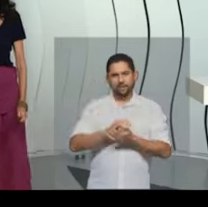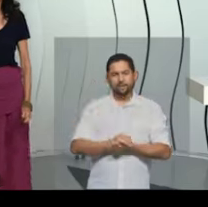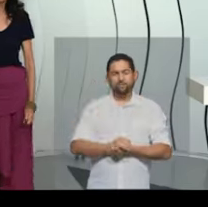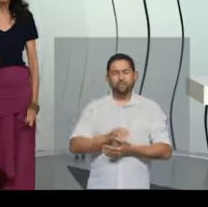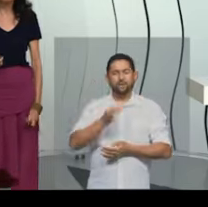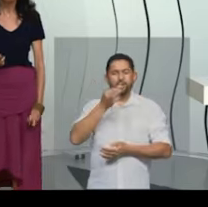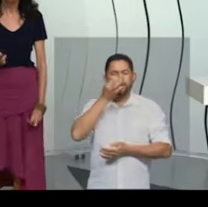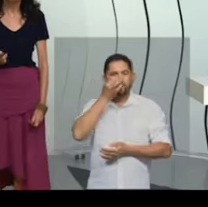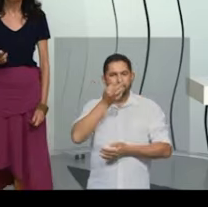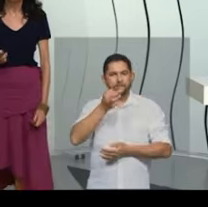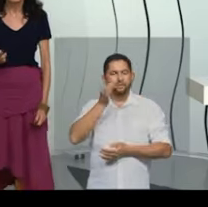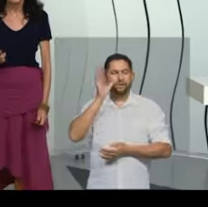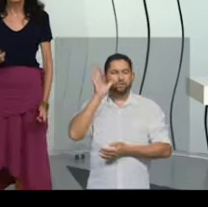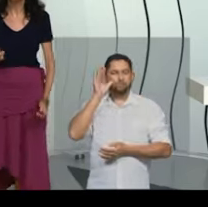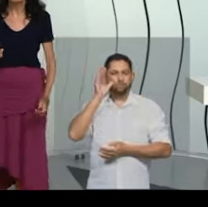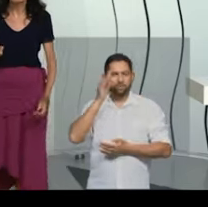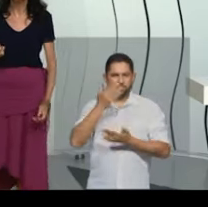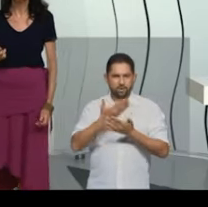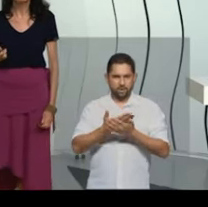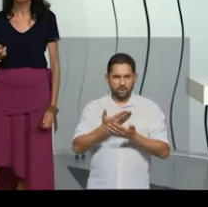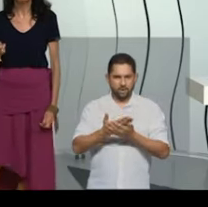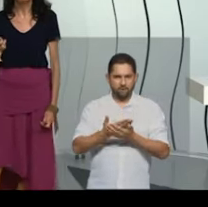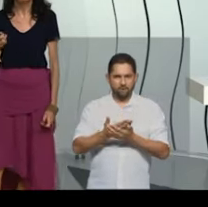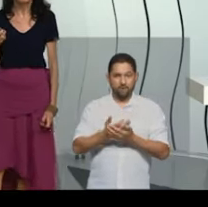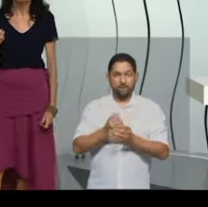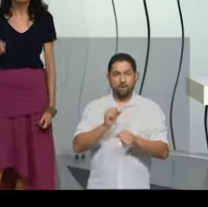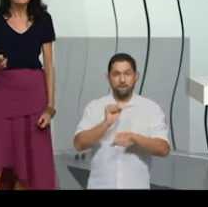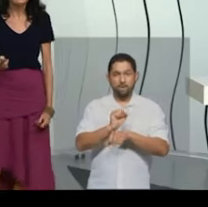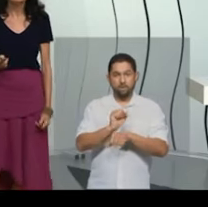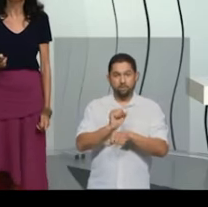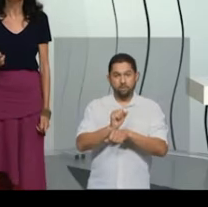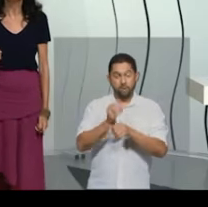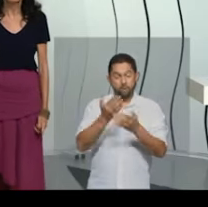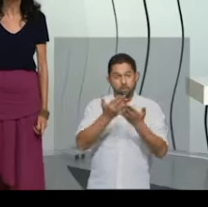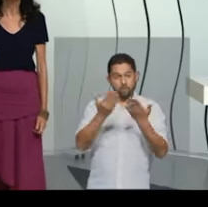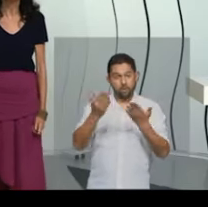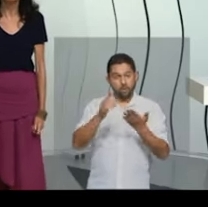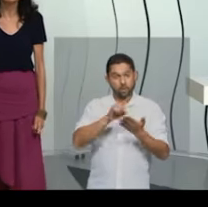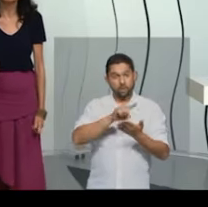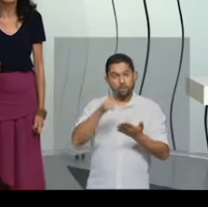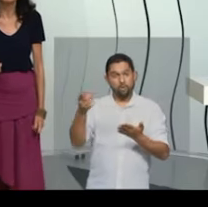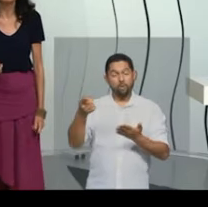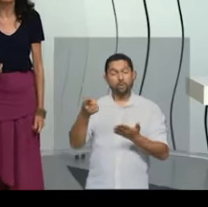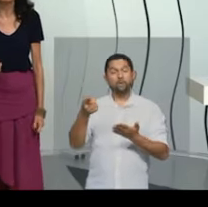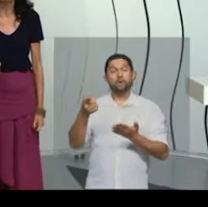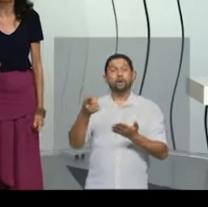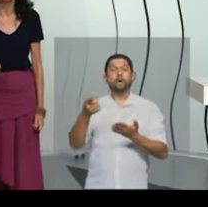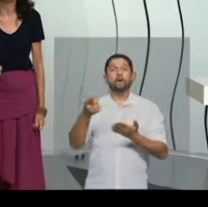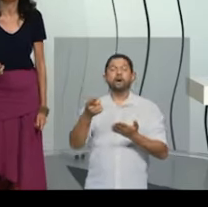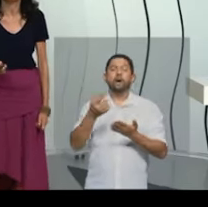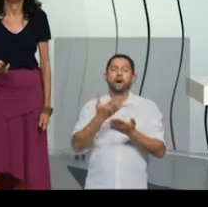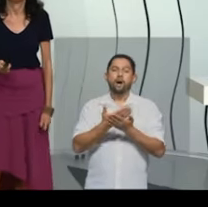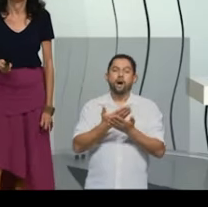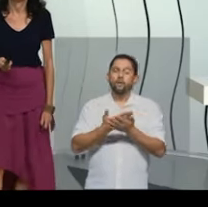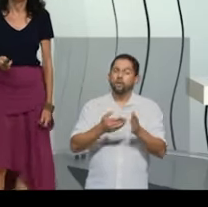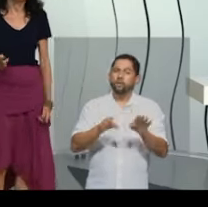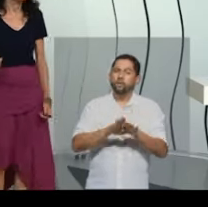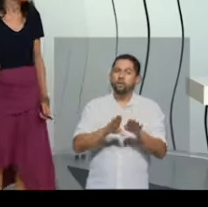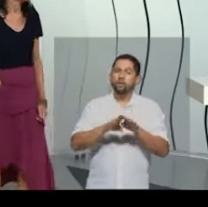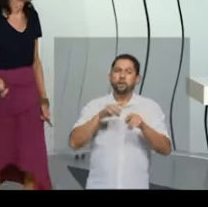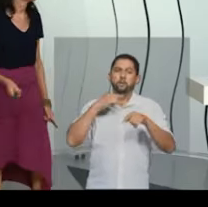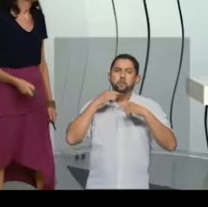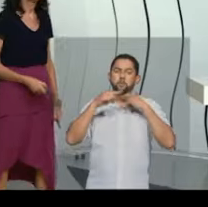sua atenção. Aguardo você no nosso Tira Dúvidas.